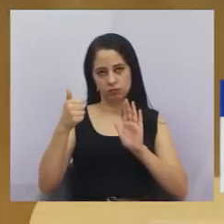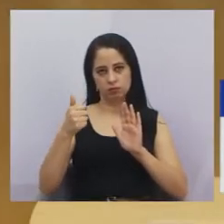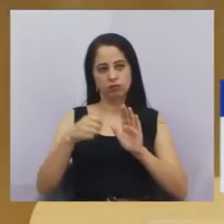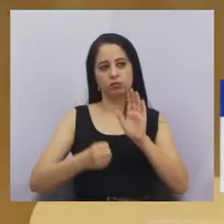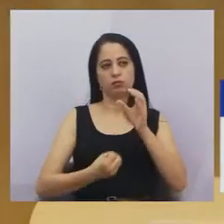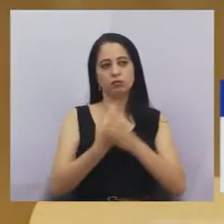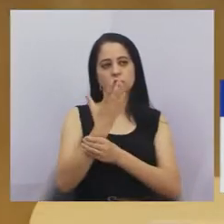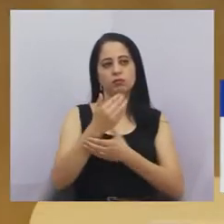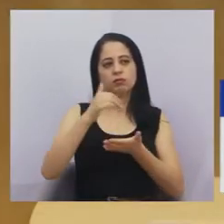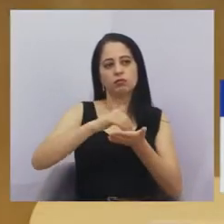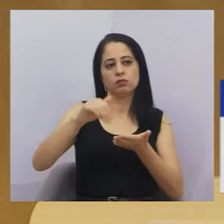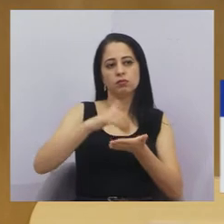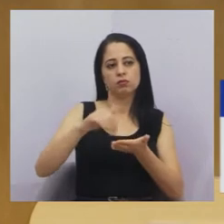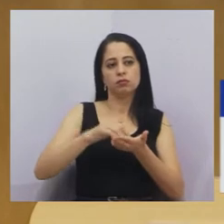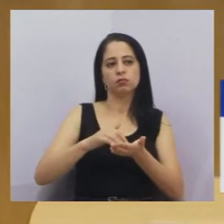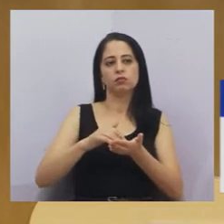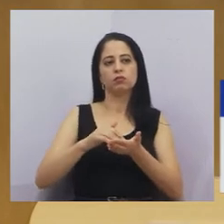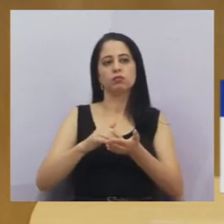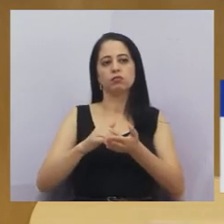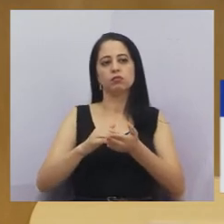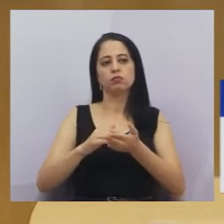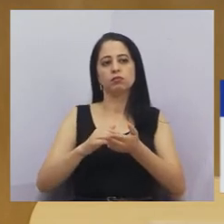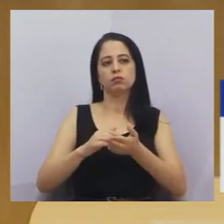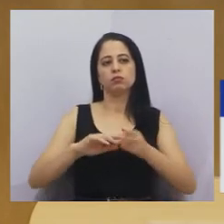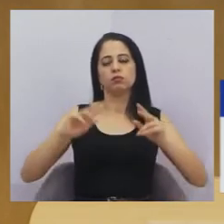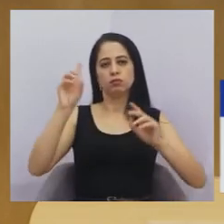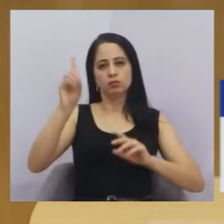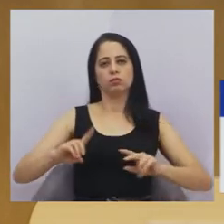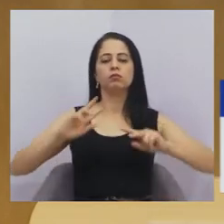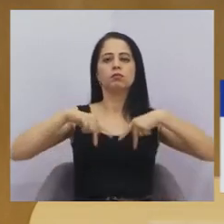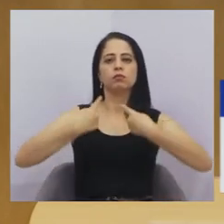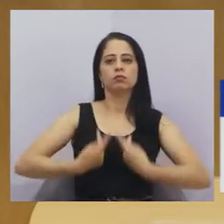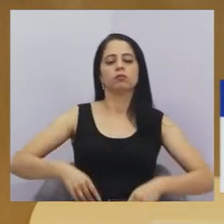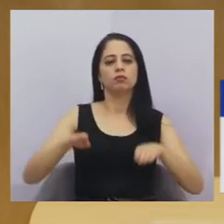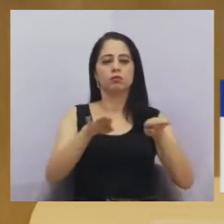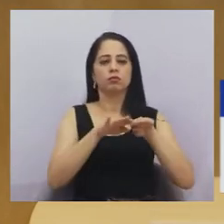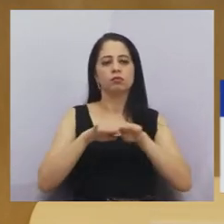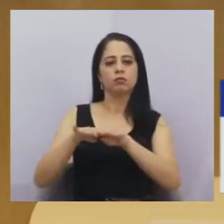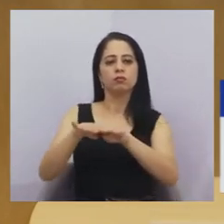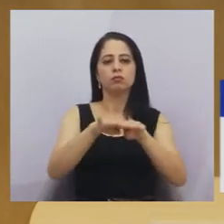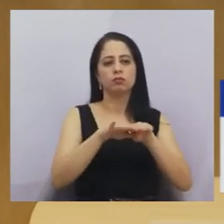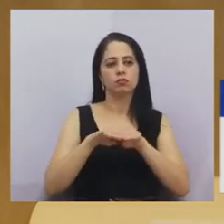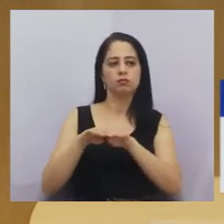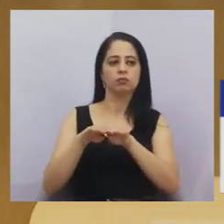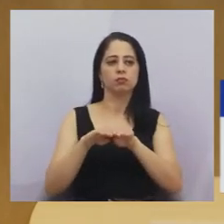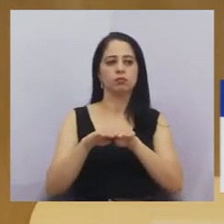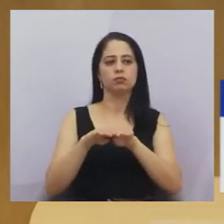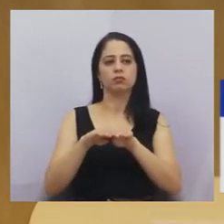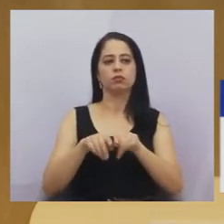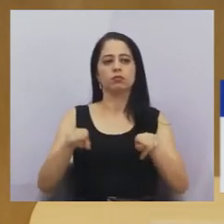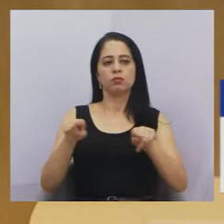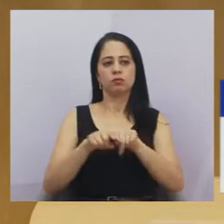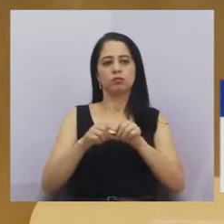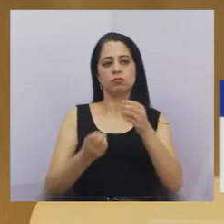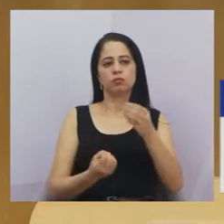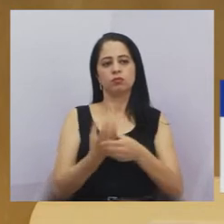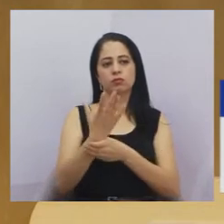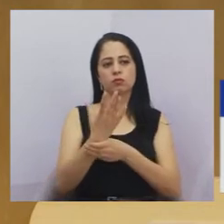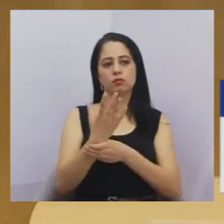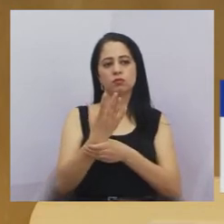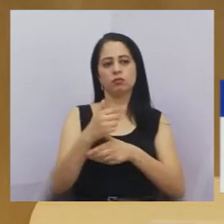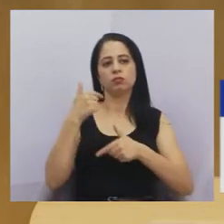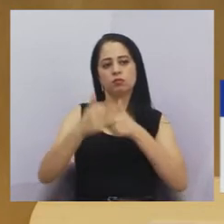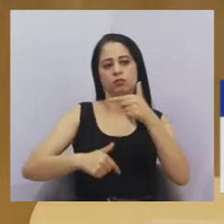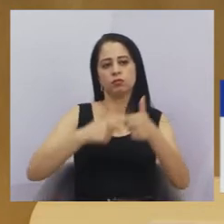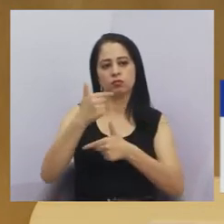Secretaria Extraordinária de Igualdade e Recursos e Direitos Humanos, estabelece a estrutura administrativa, os cargos de provimento em comissão e